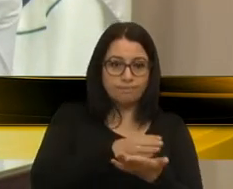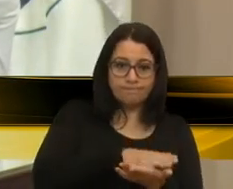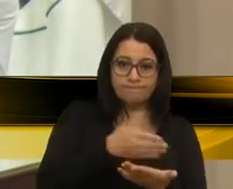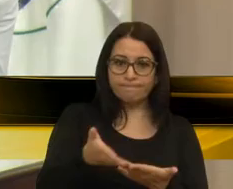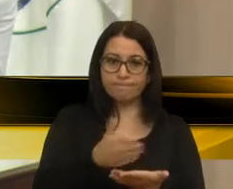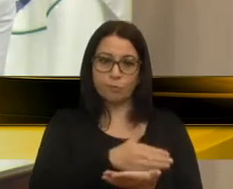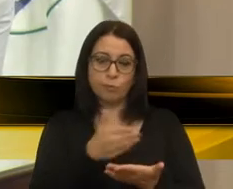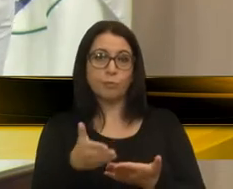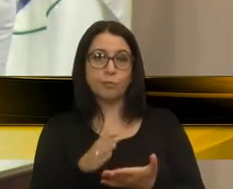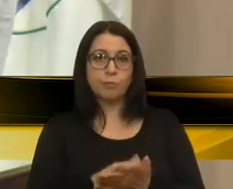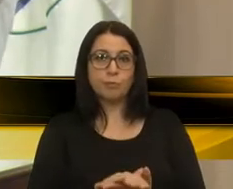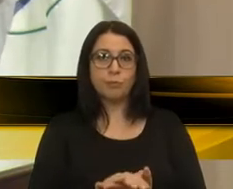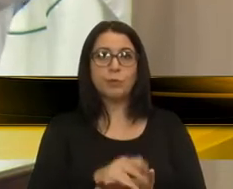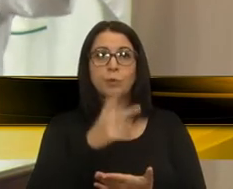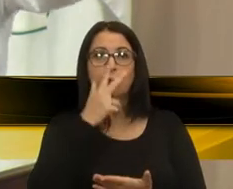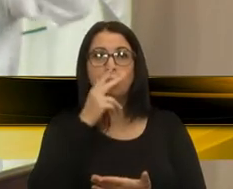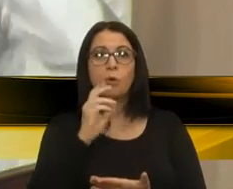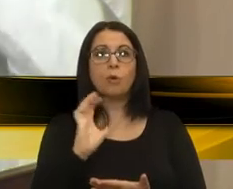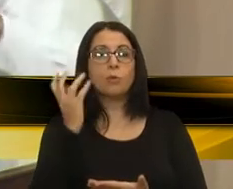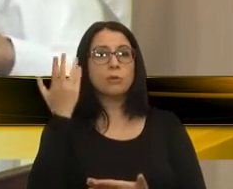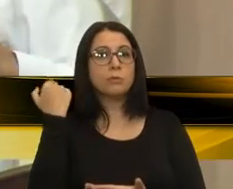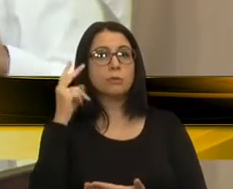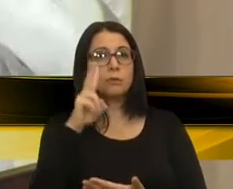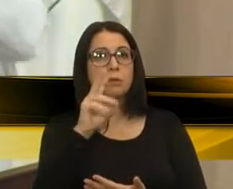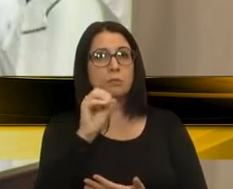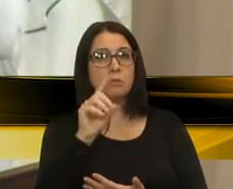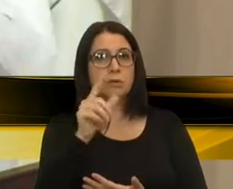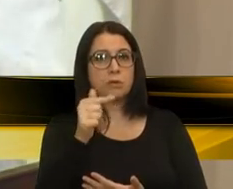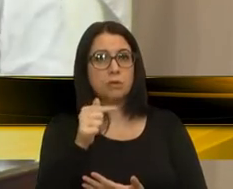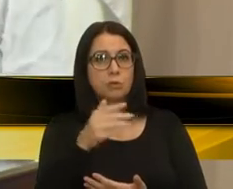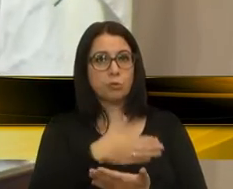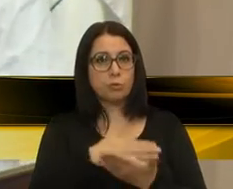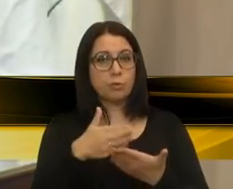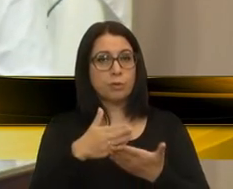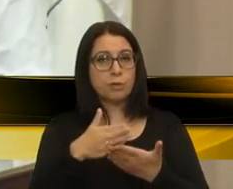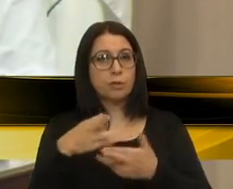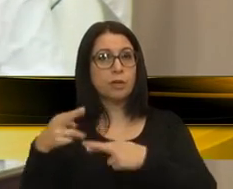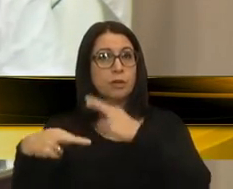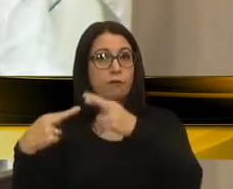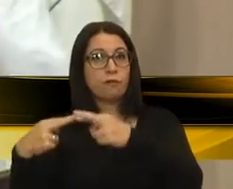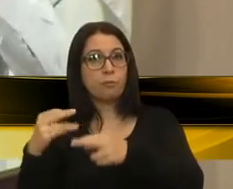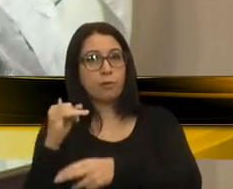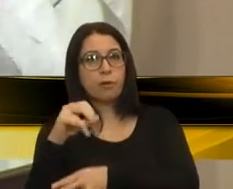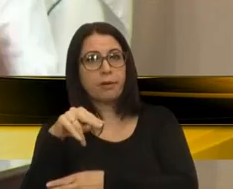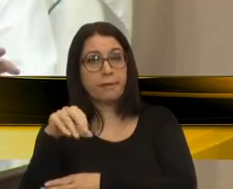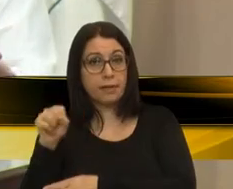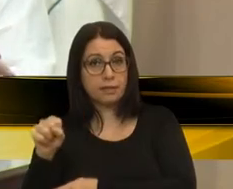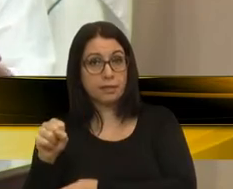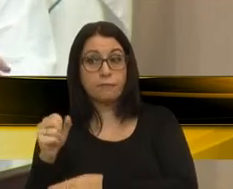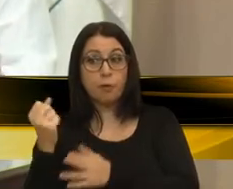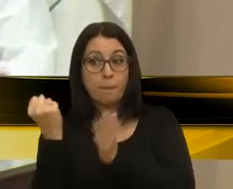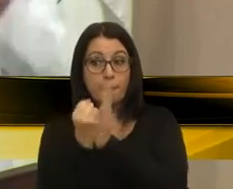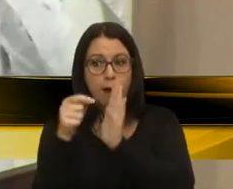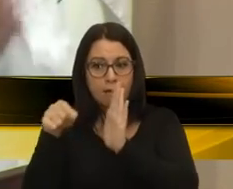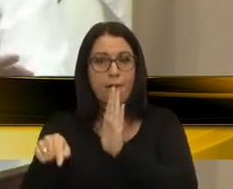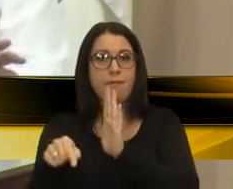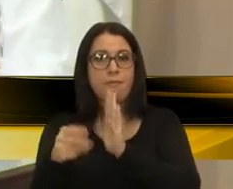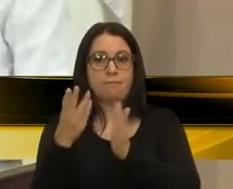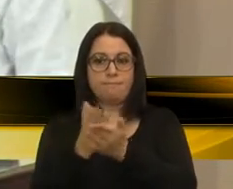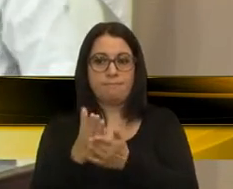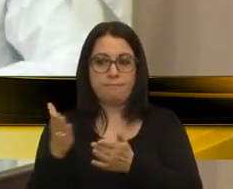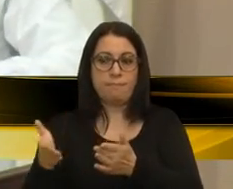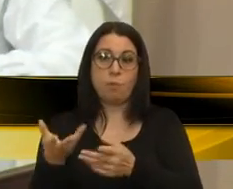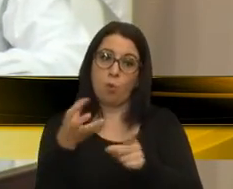águas, como ocorreu lá em 2017, no primeiro ensaio da reforma da Previdência, onde ficou bem demarcado, né, o campo que